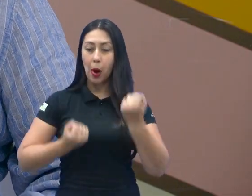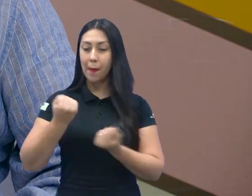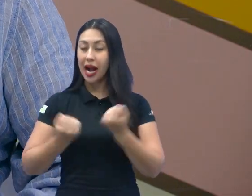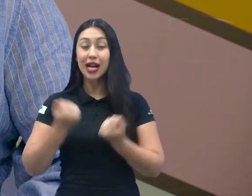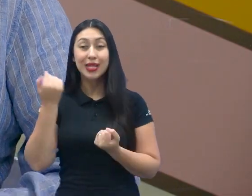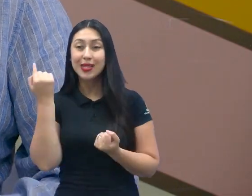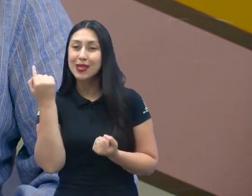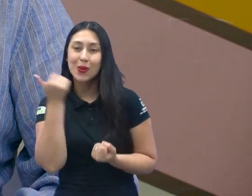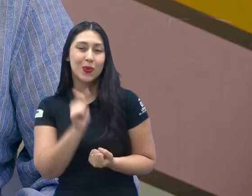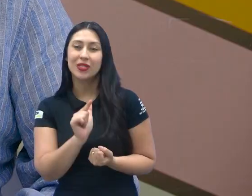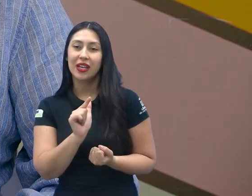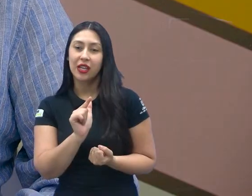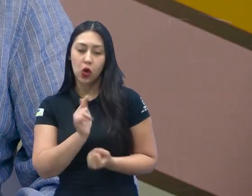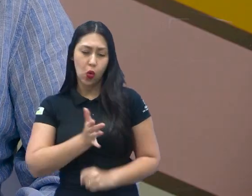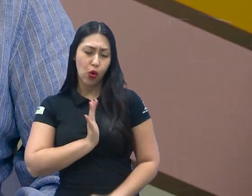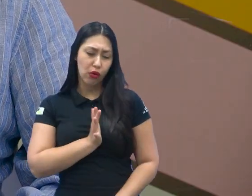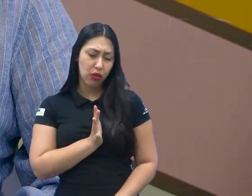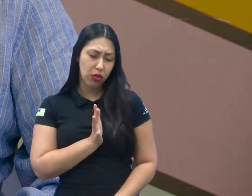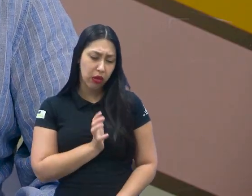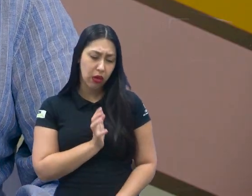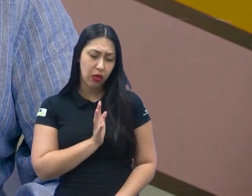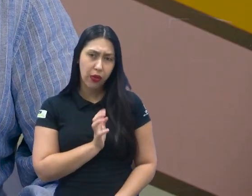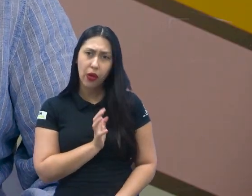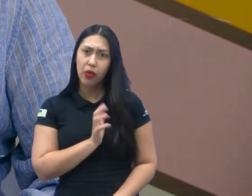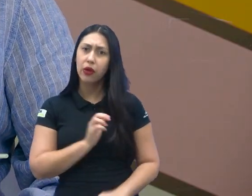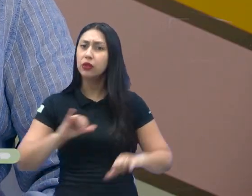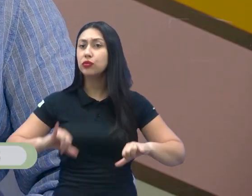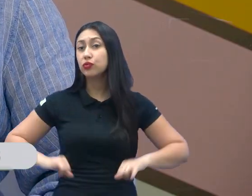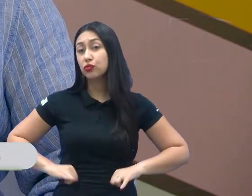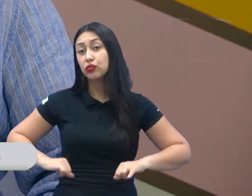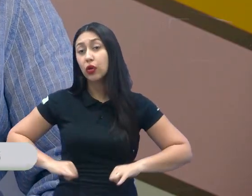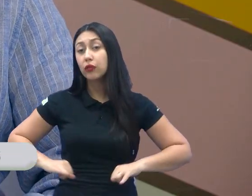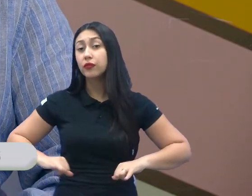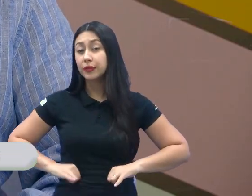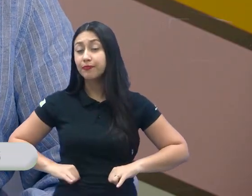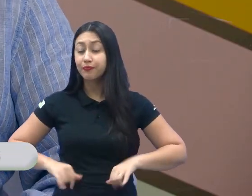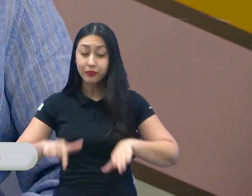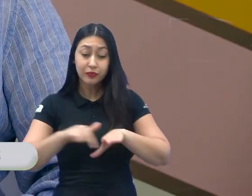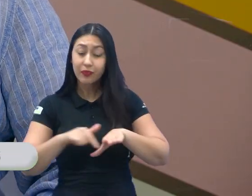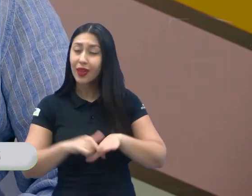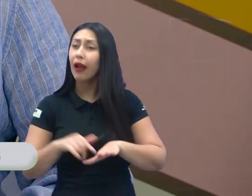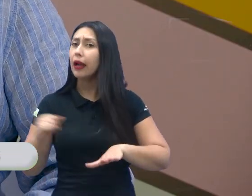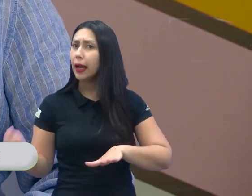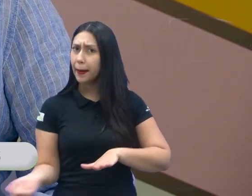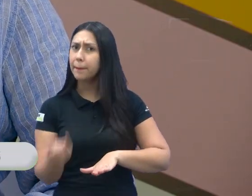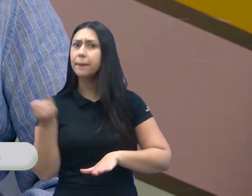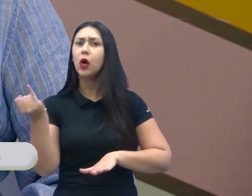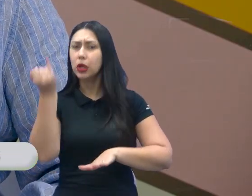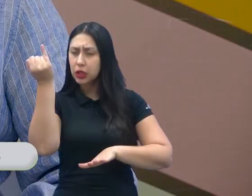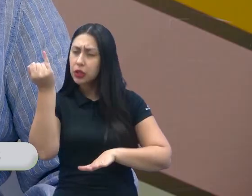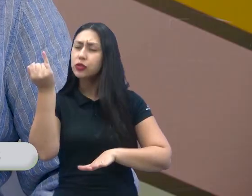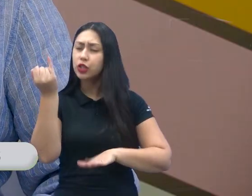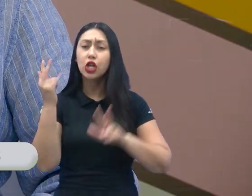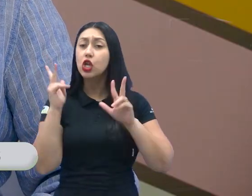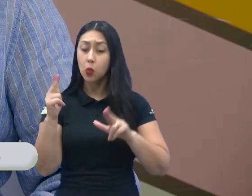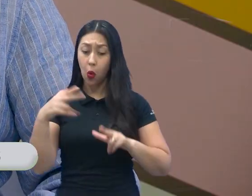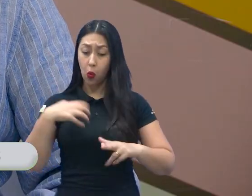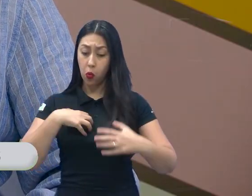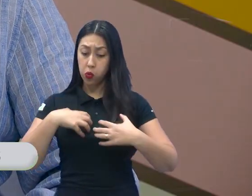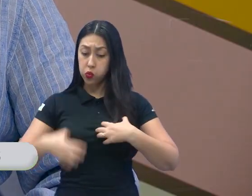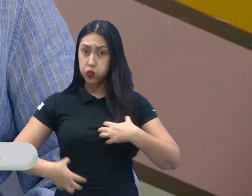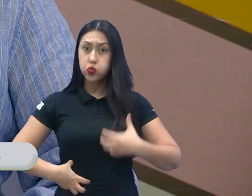o seu coração sofre. São tão importantes como qualquer outro órgão do